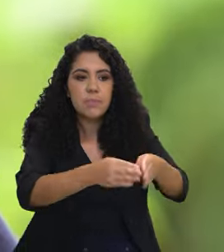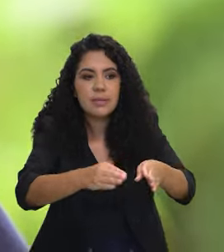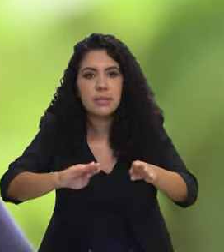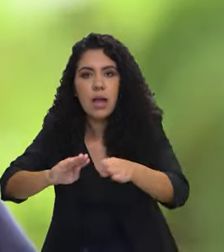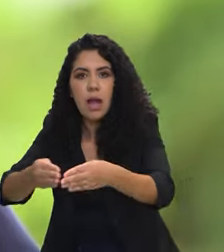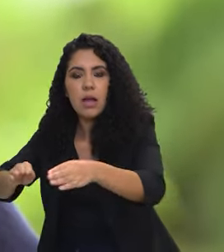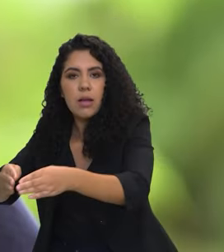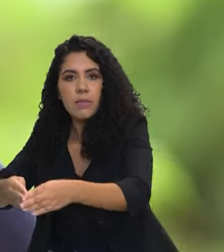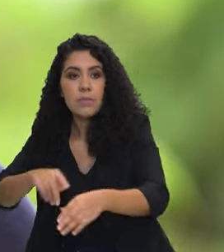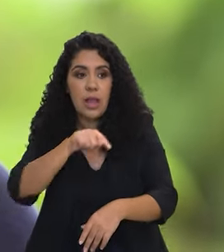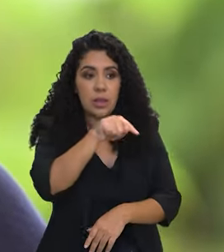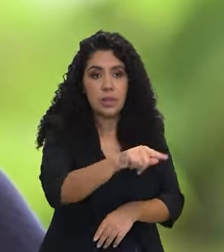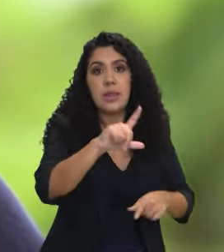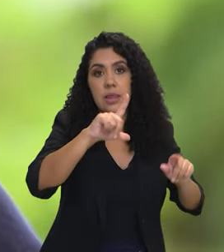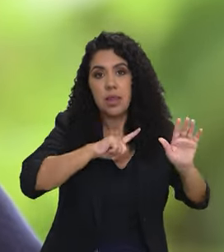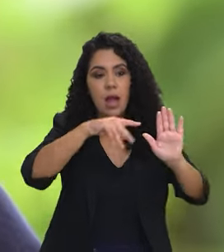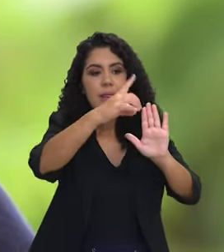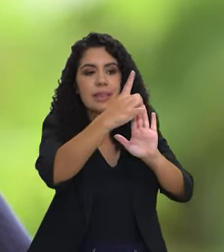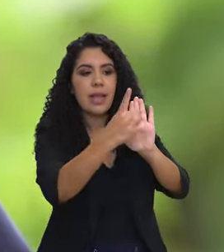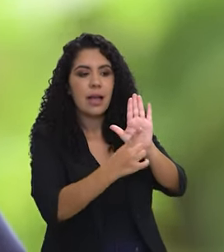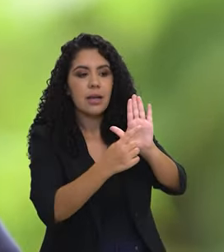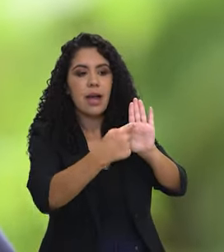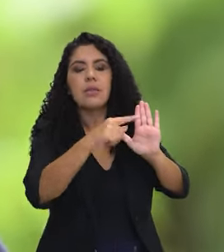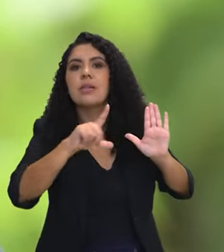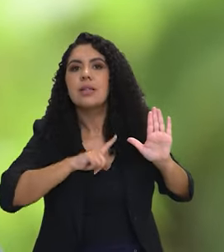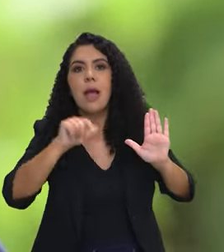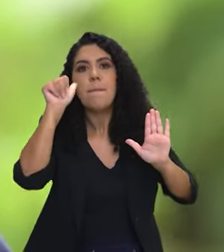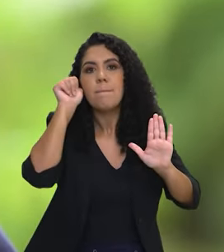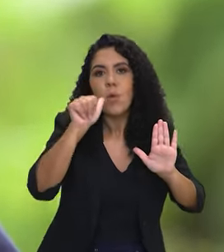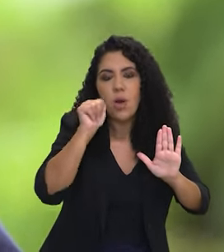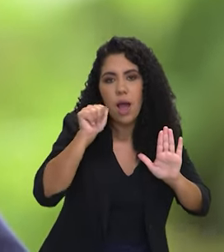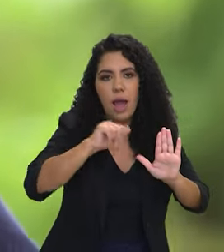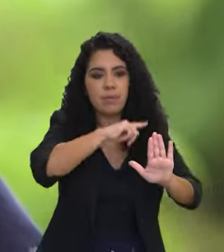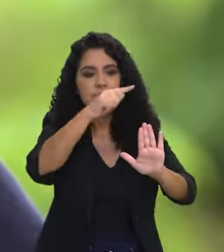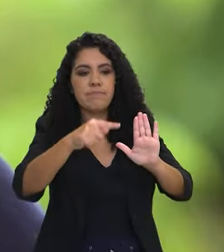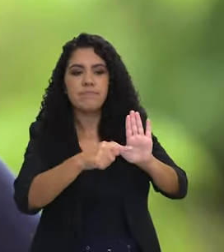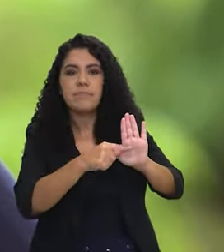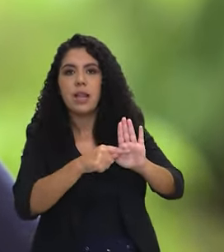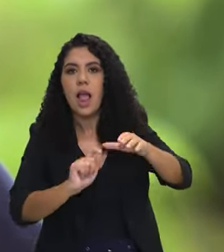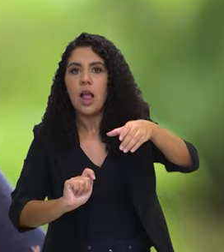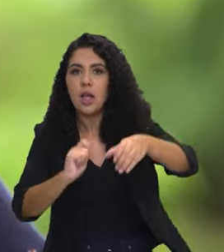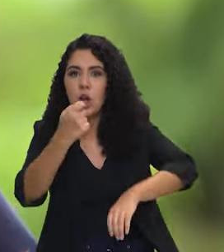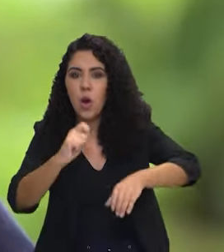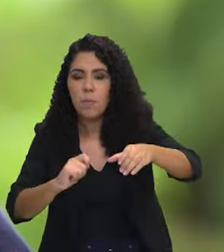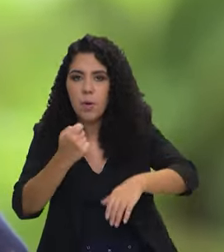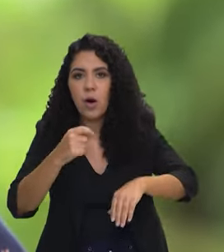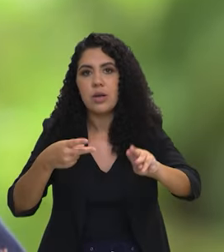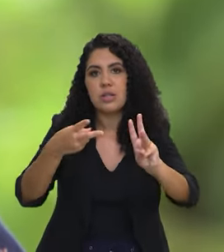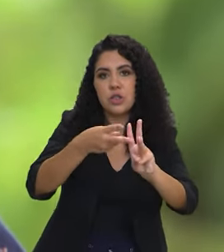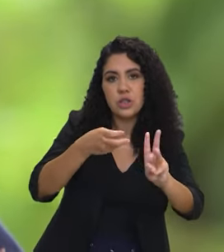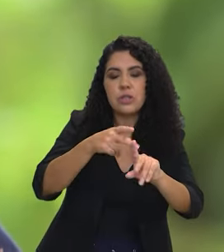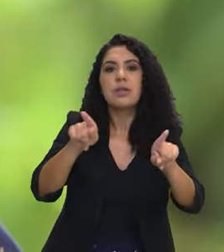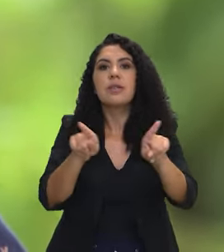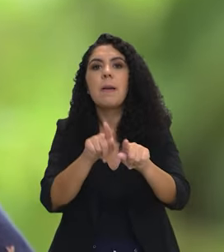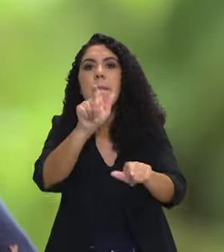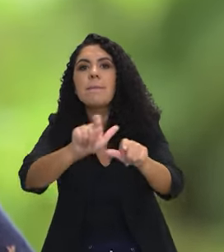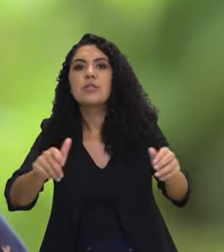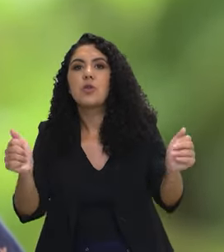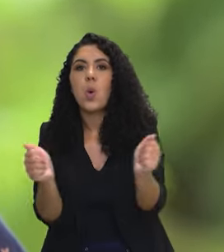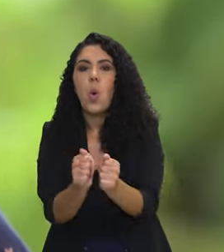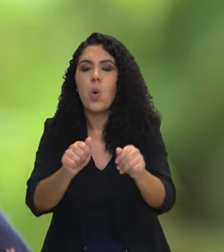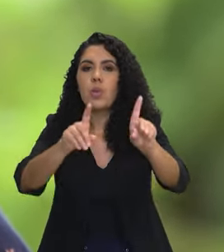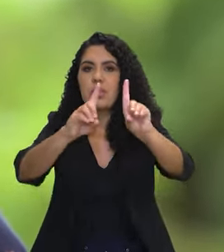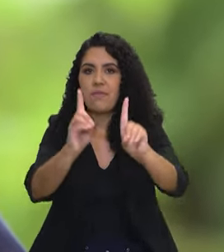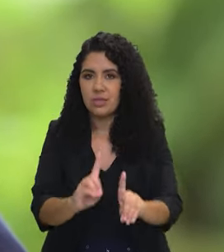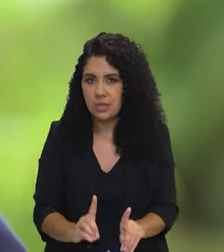O decreto trabalha com mulheres, indígenas, quilombolas e negros, e pessoas com deficiência.